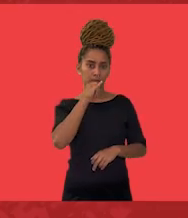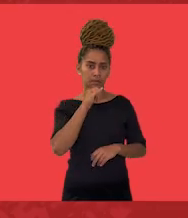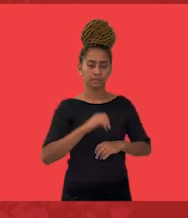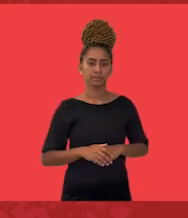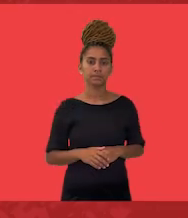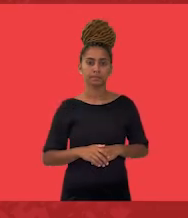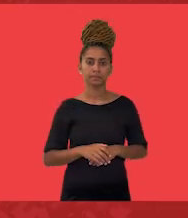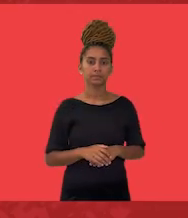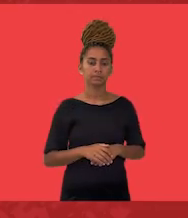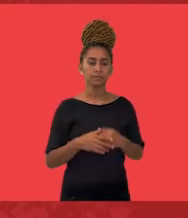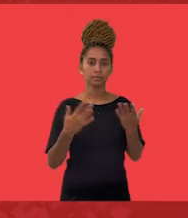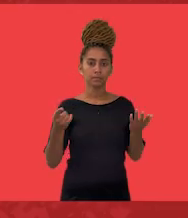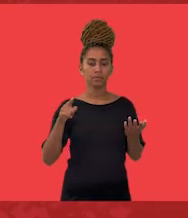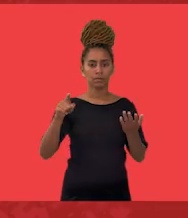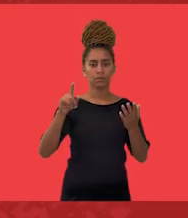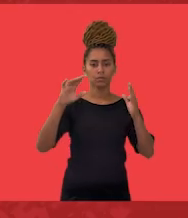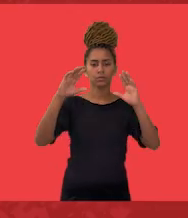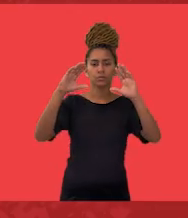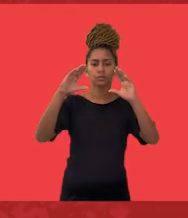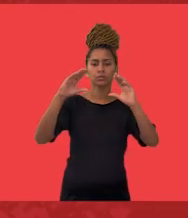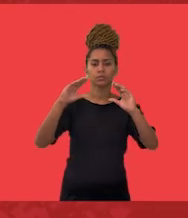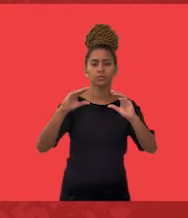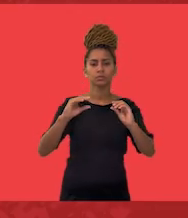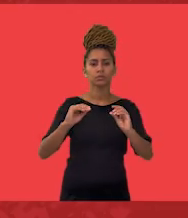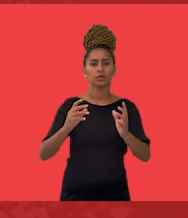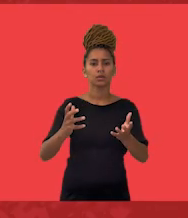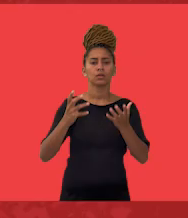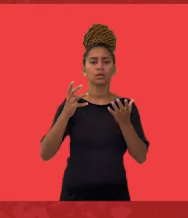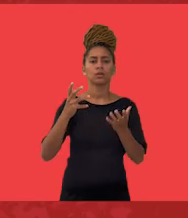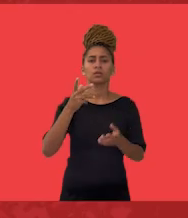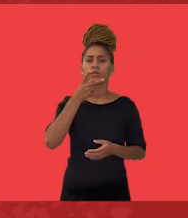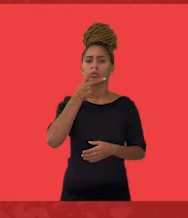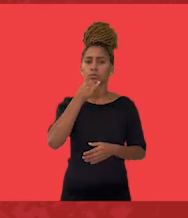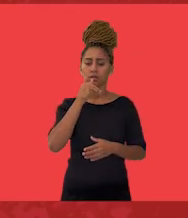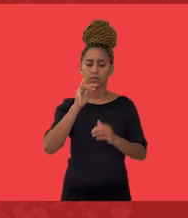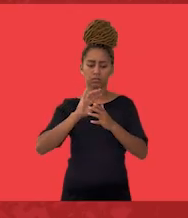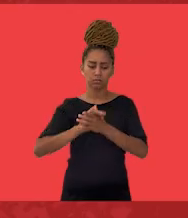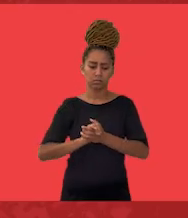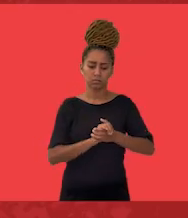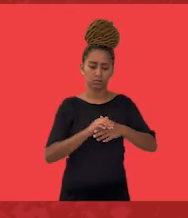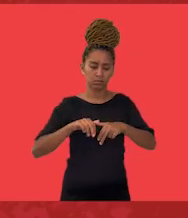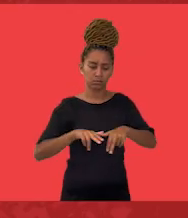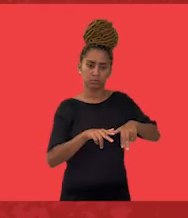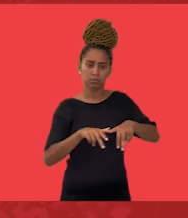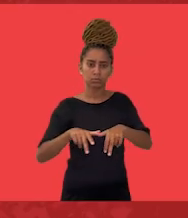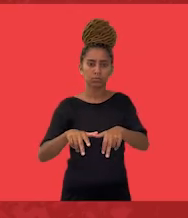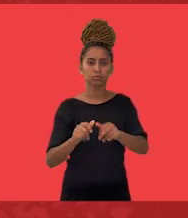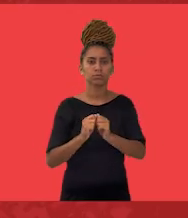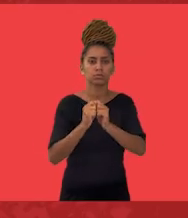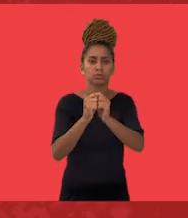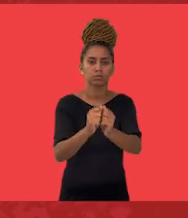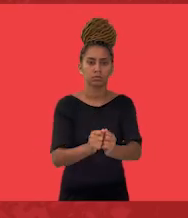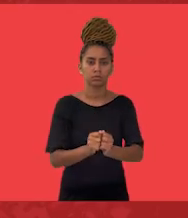olhavam. Minha total satisfação, fosse eu não fosse, a representação